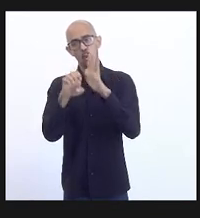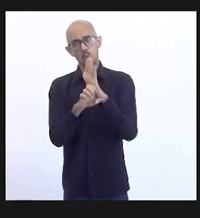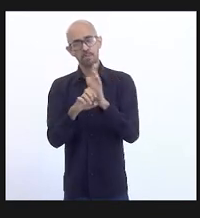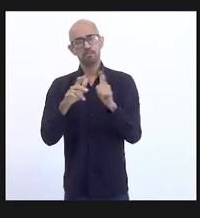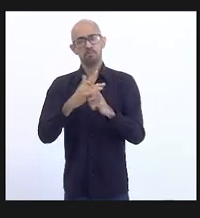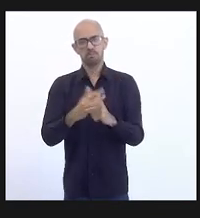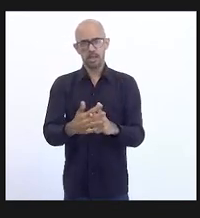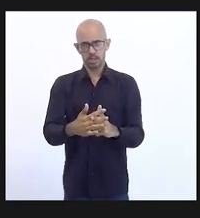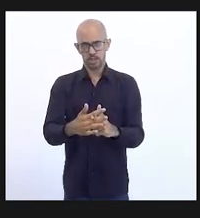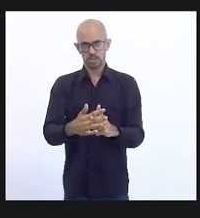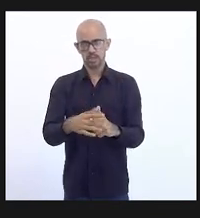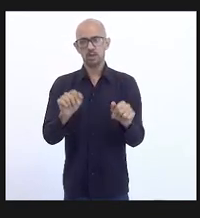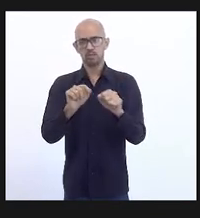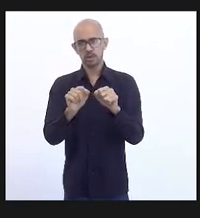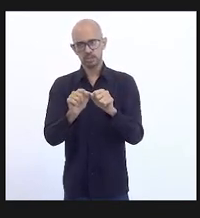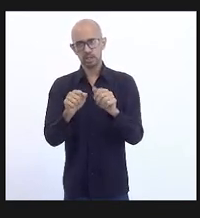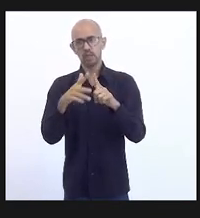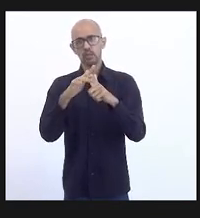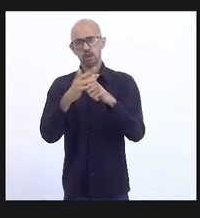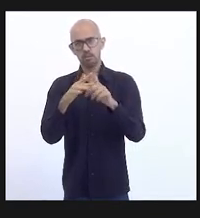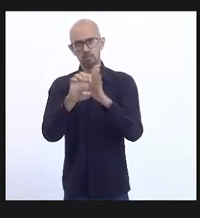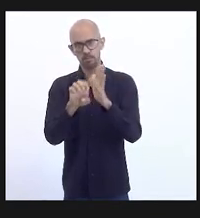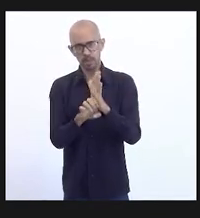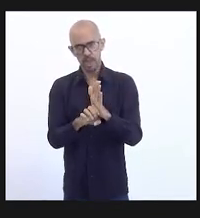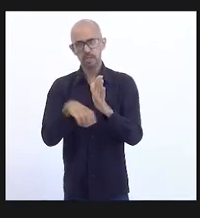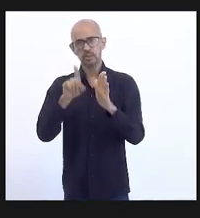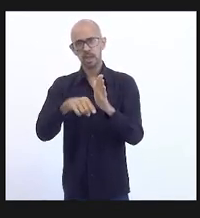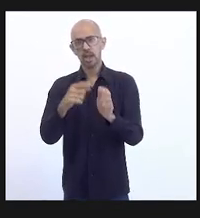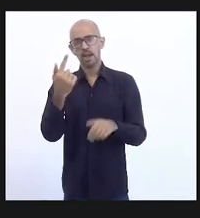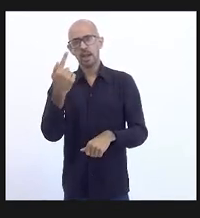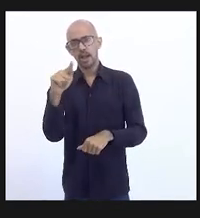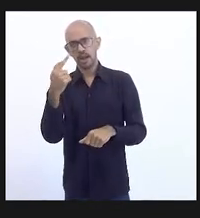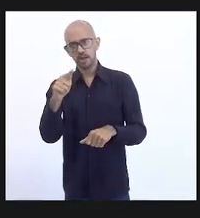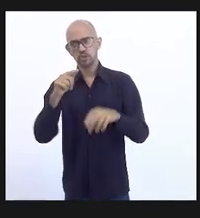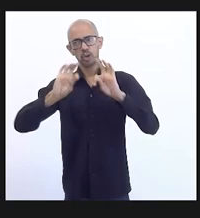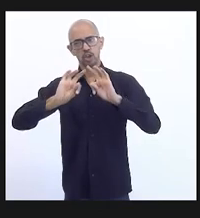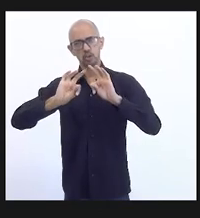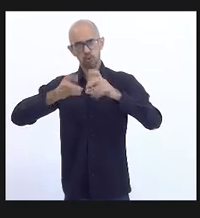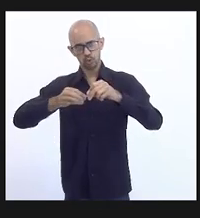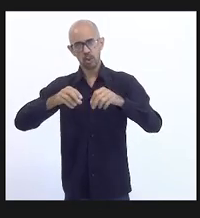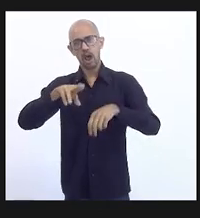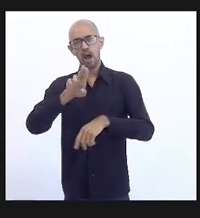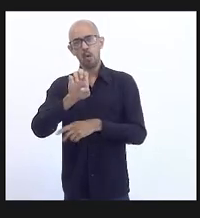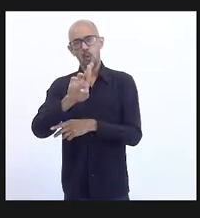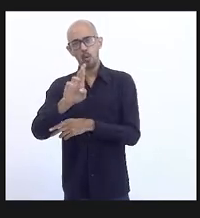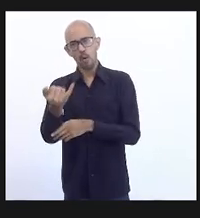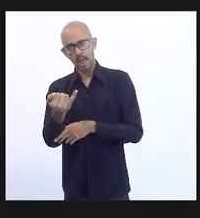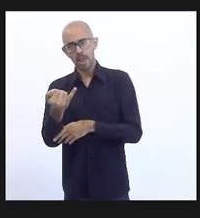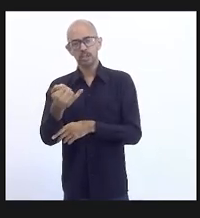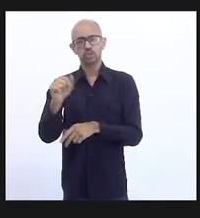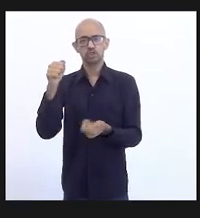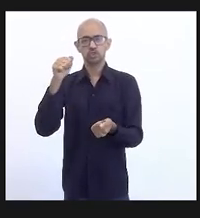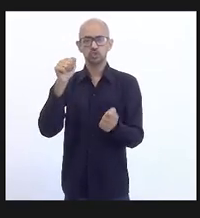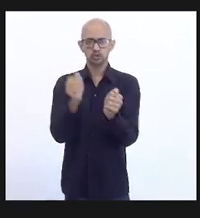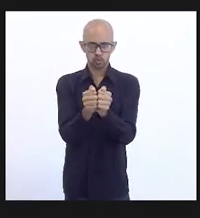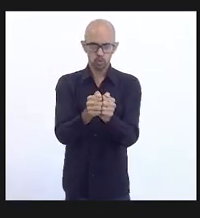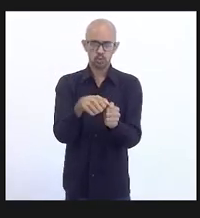emendas, fazendo emendas que vão nesse sentido de garantir a presença da UERJ na Zona